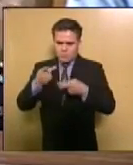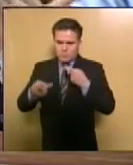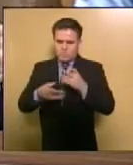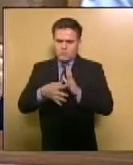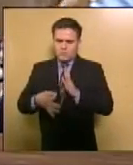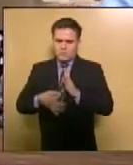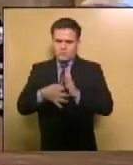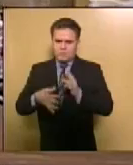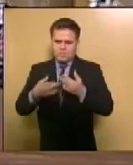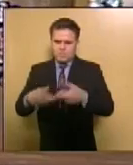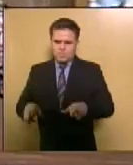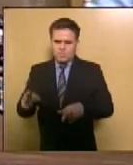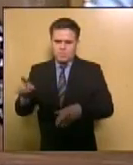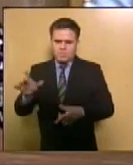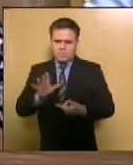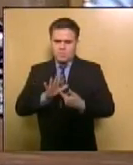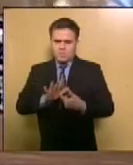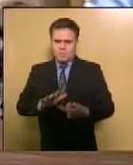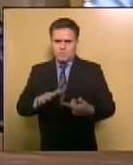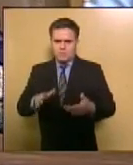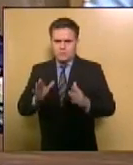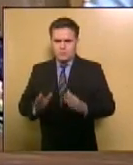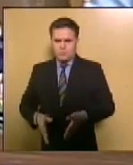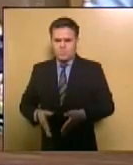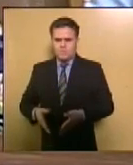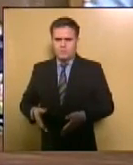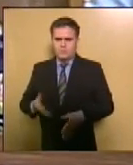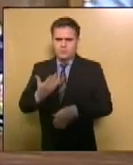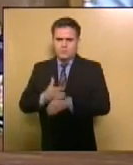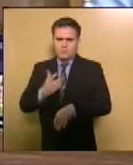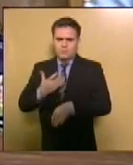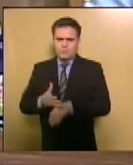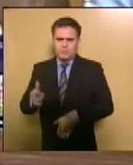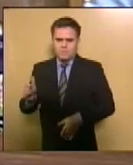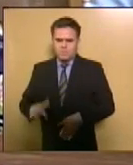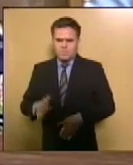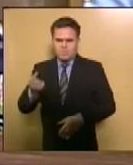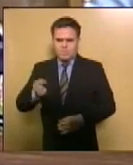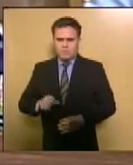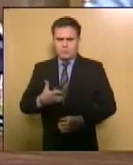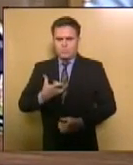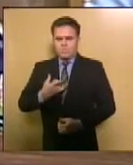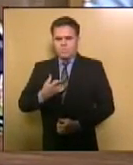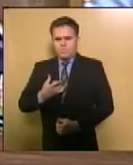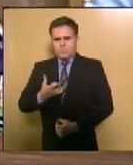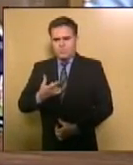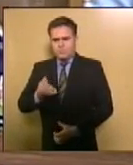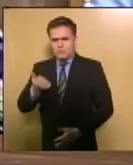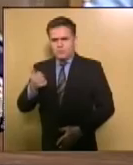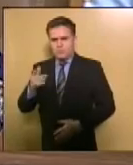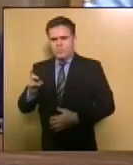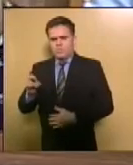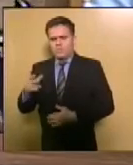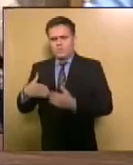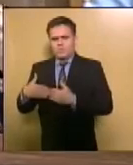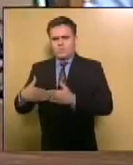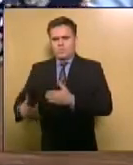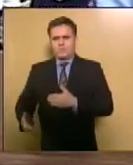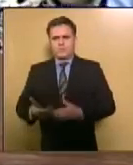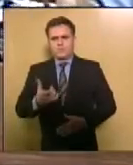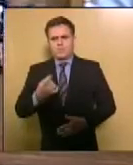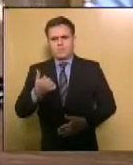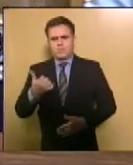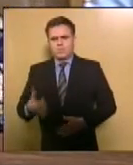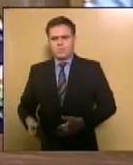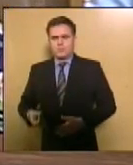de soluções que os senhores apresentaram Nós já estamos colocando em prática aqui em Sergipe desde 2015 entre 2015